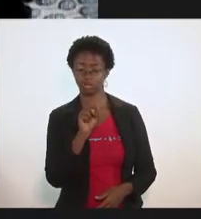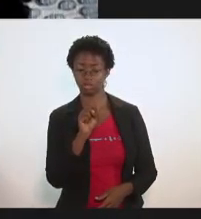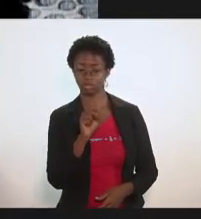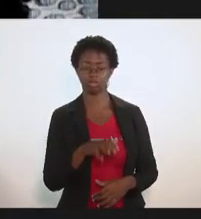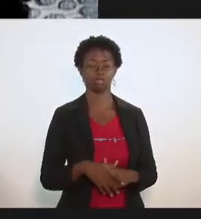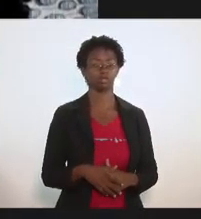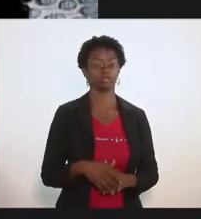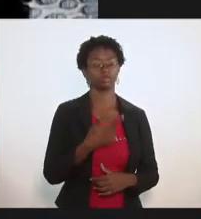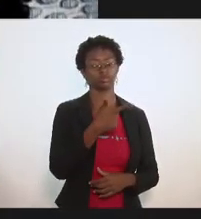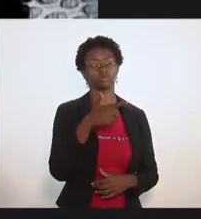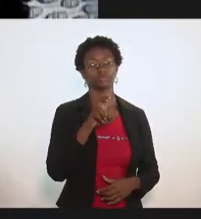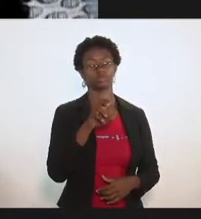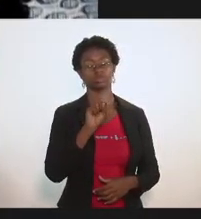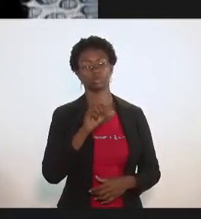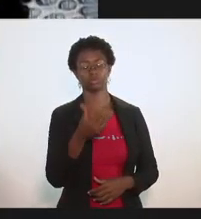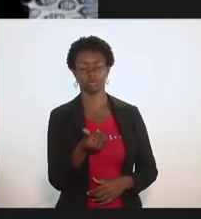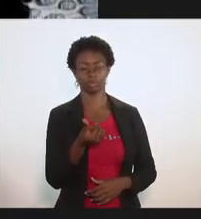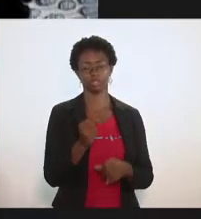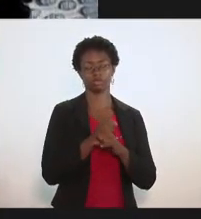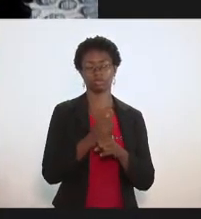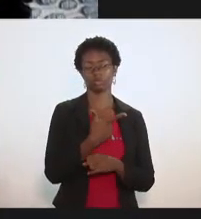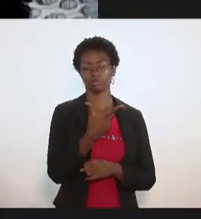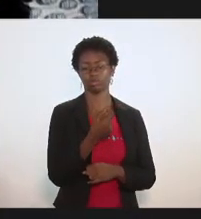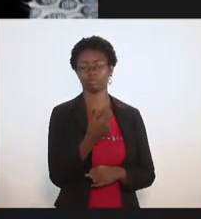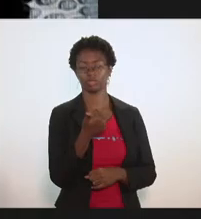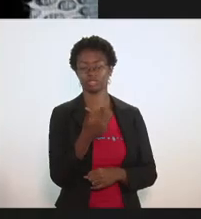análise de voto em separado.